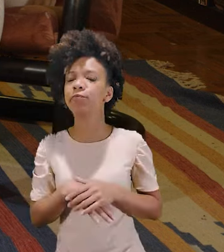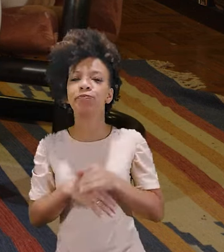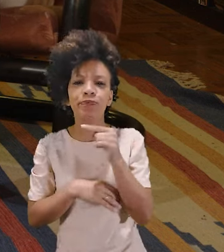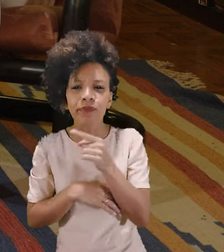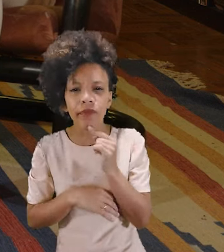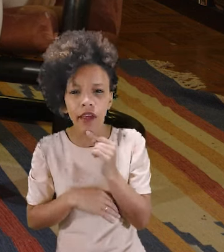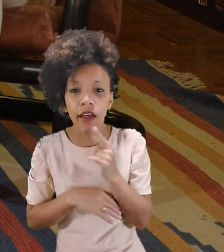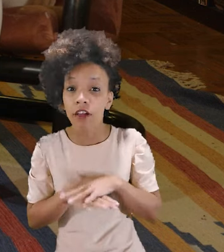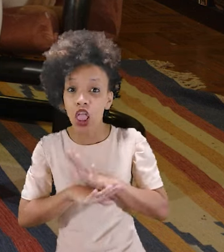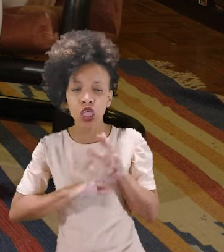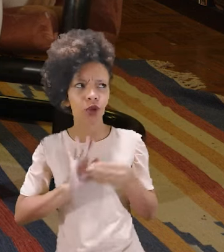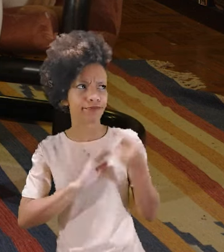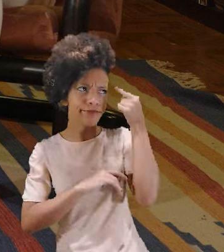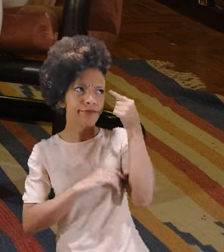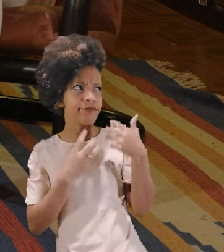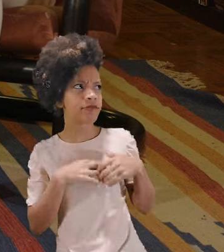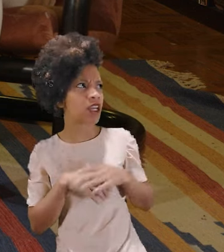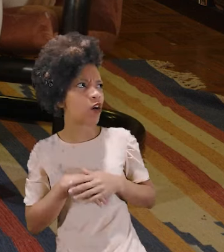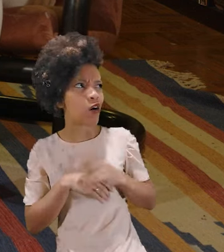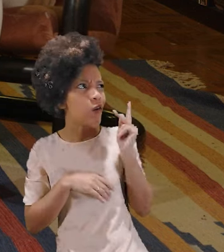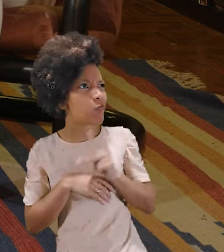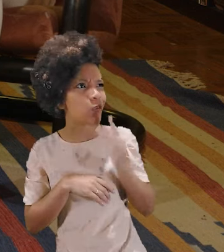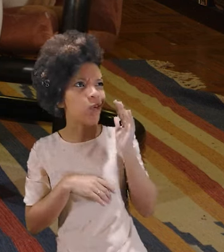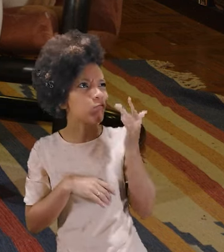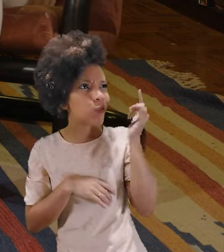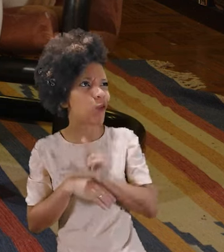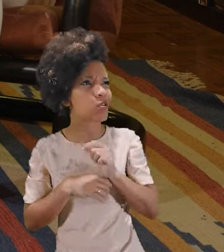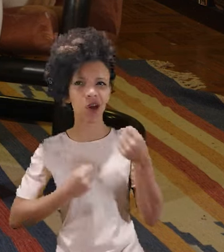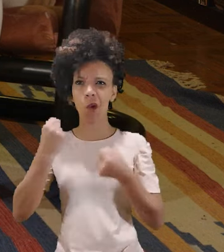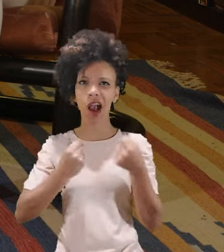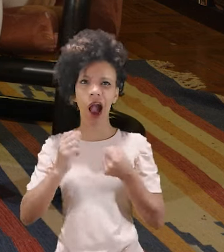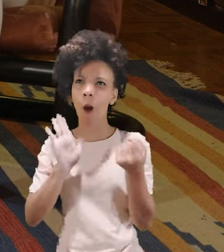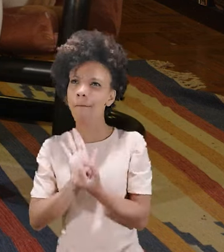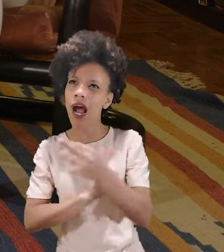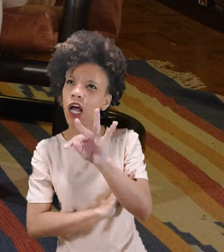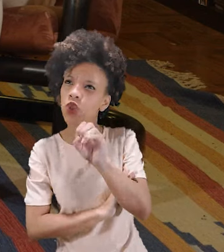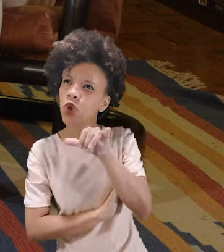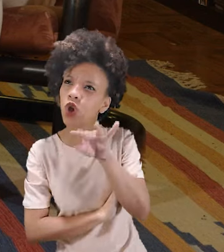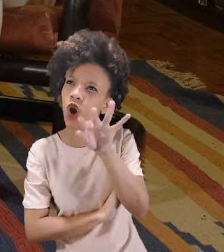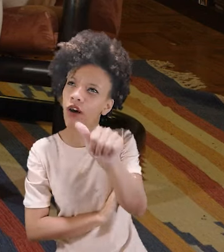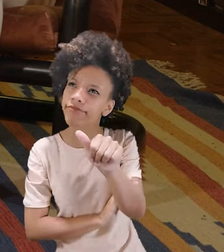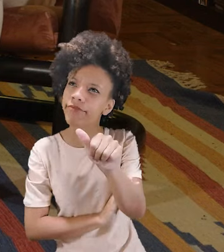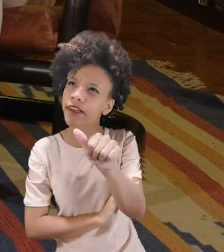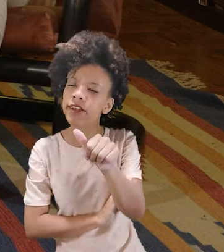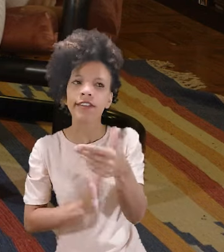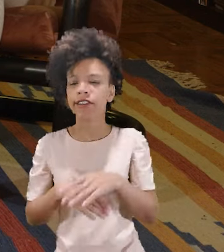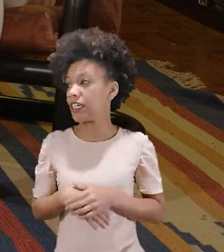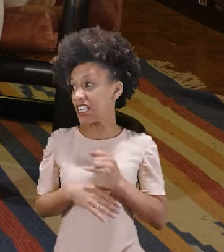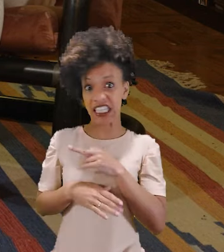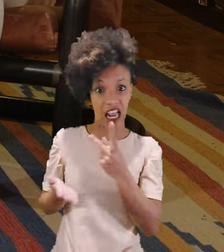posso dizer marcam ele é o cara que faz tudo mesmo repensar um pouco essa não consigo dirigir um Toyota automático a gente ela vir aqui se ele errar